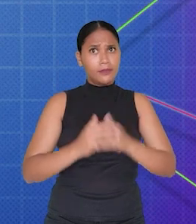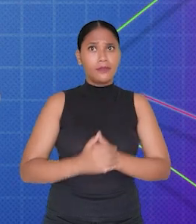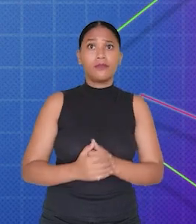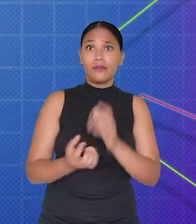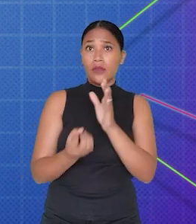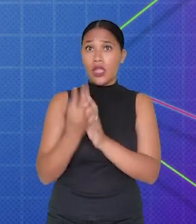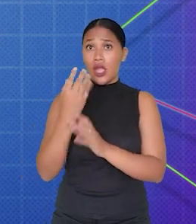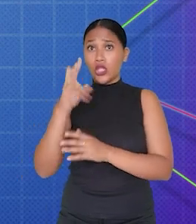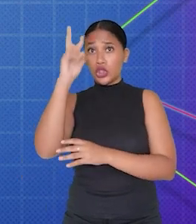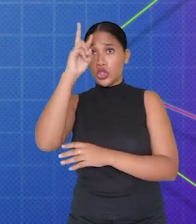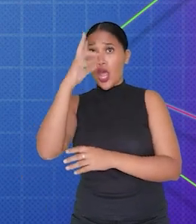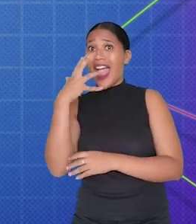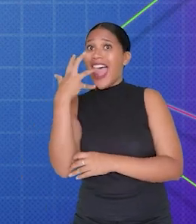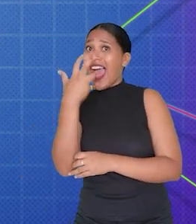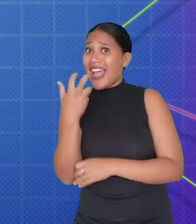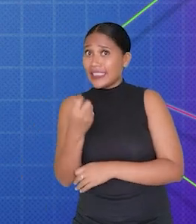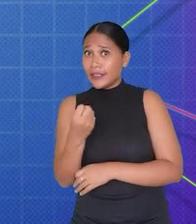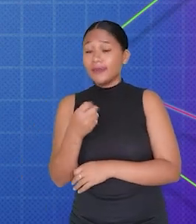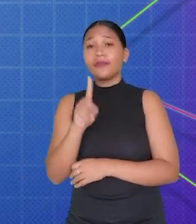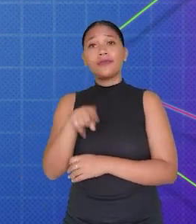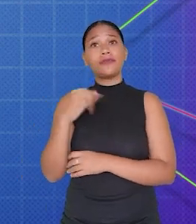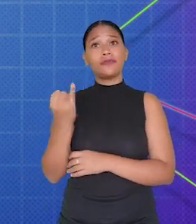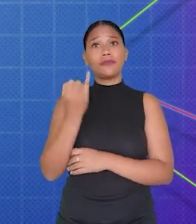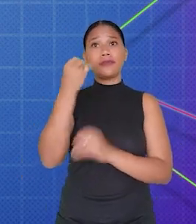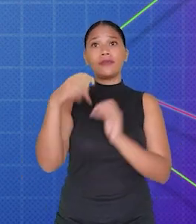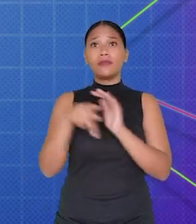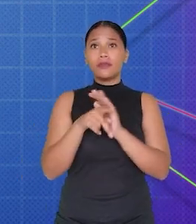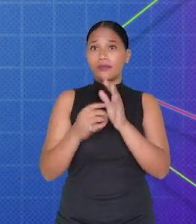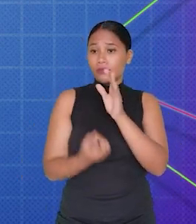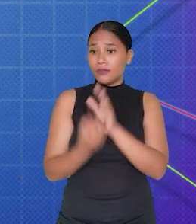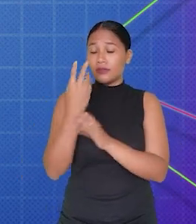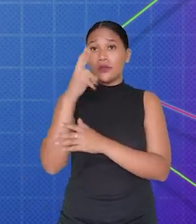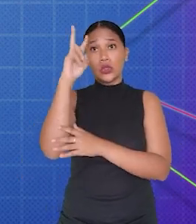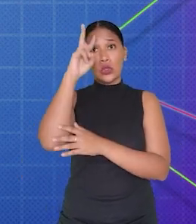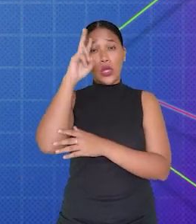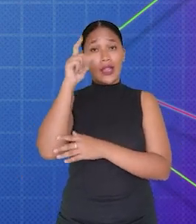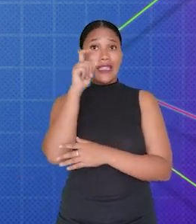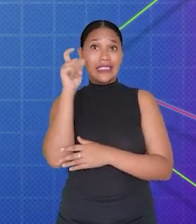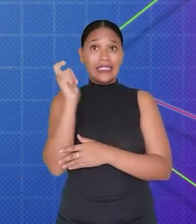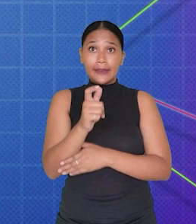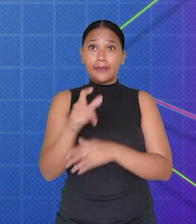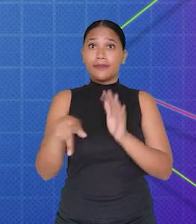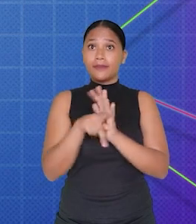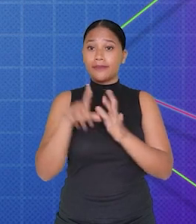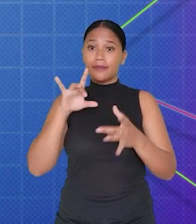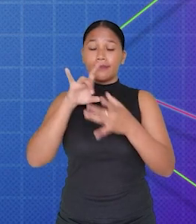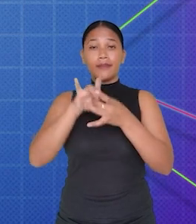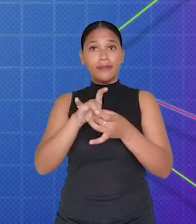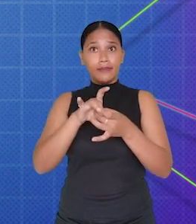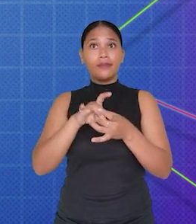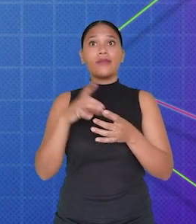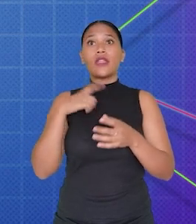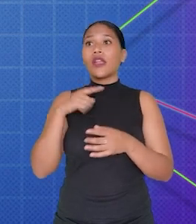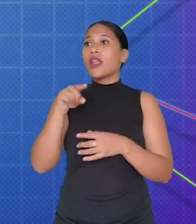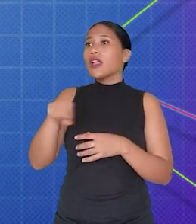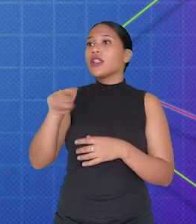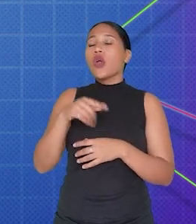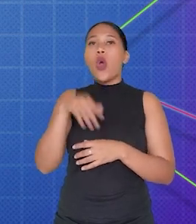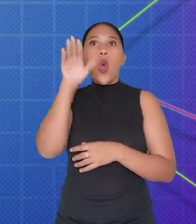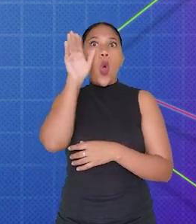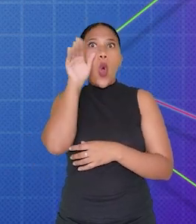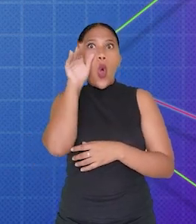consideradas. Criar uma história atraente. É importante criar uma história que seja interessante e envolvente para os jogadores, de forma que eles